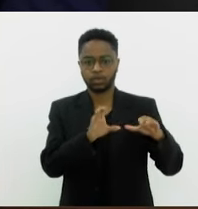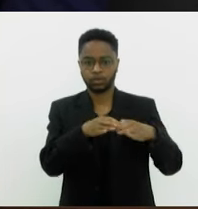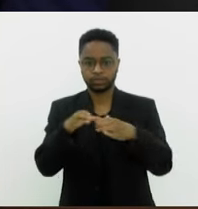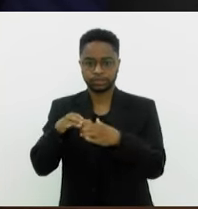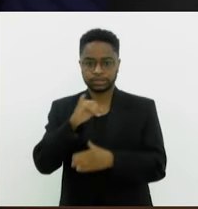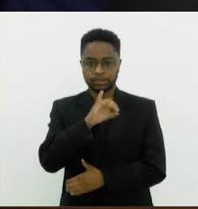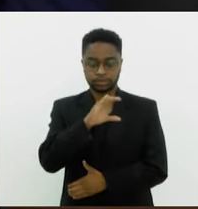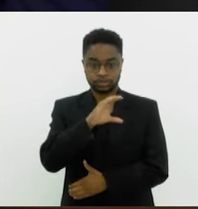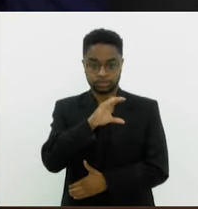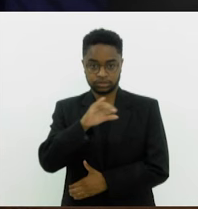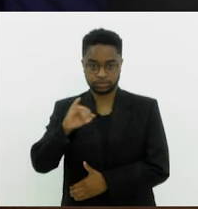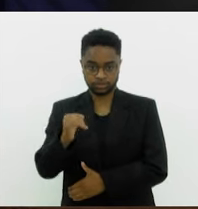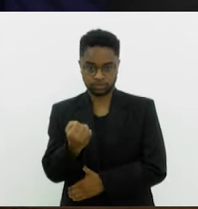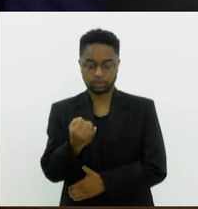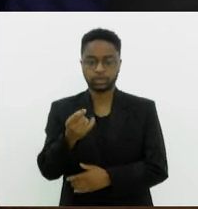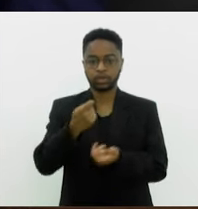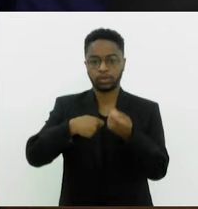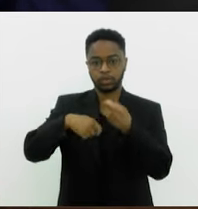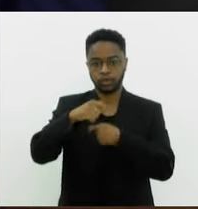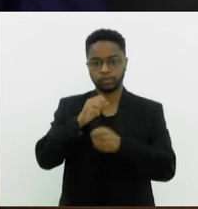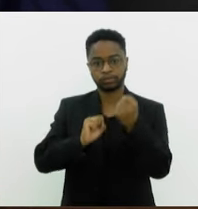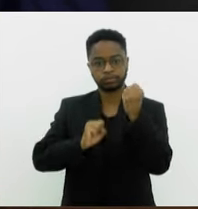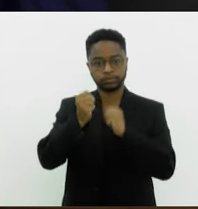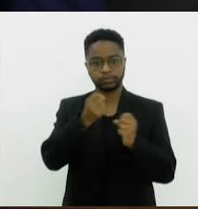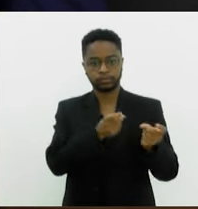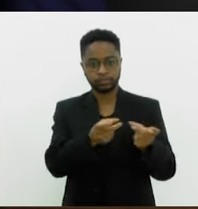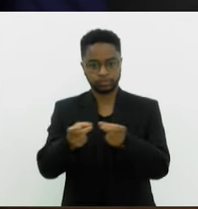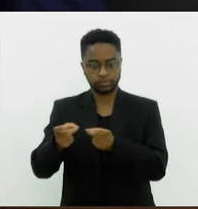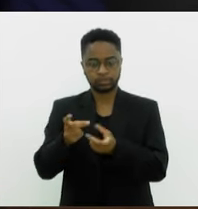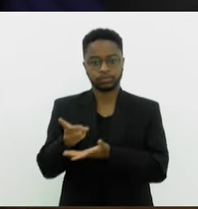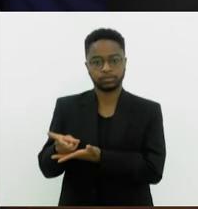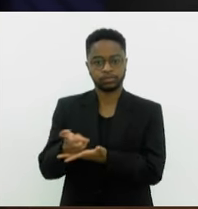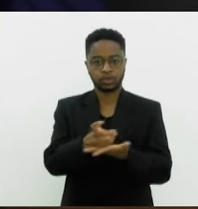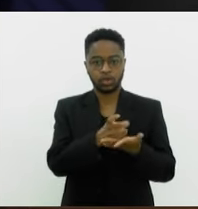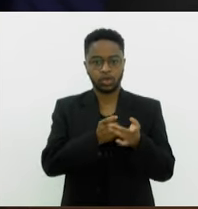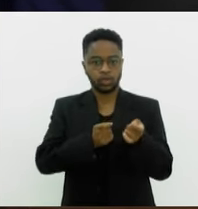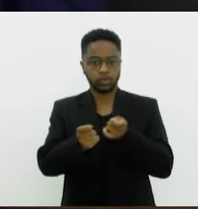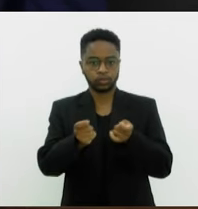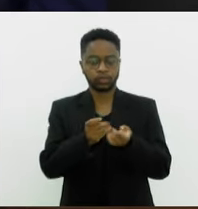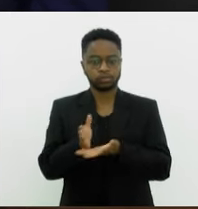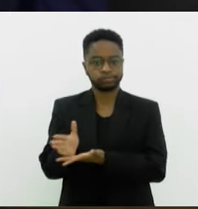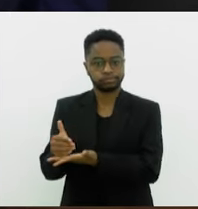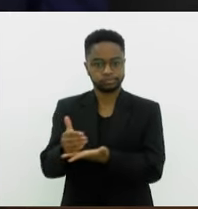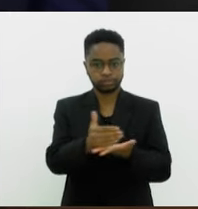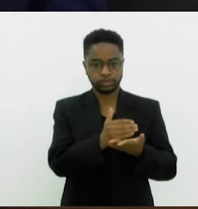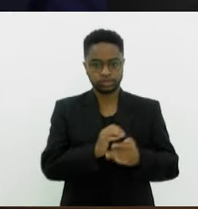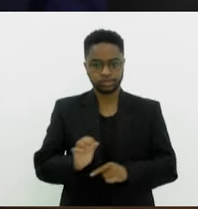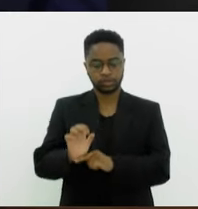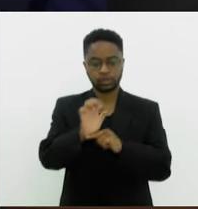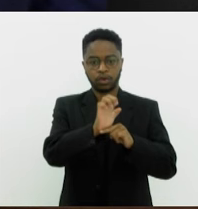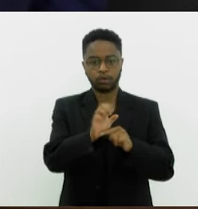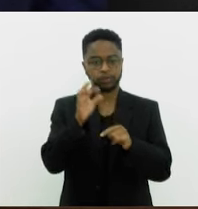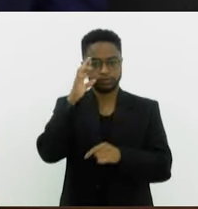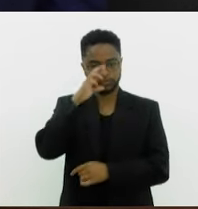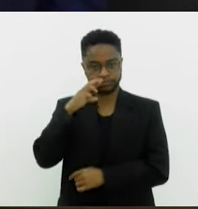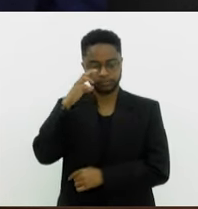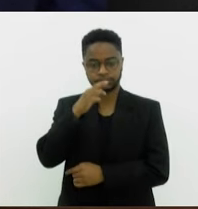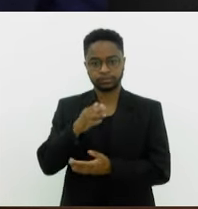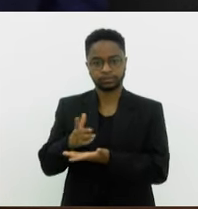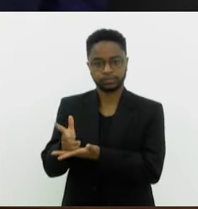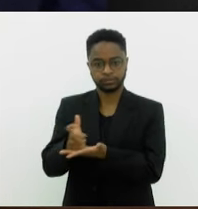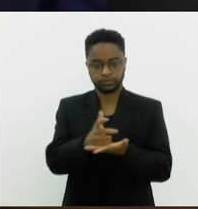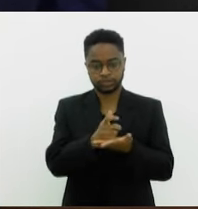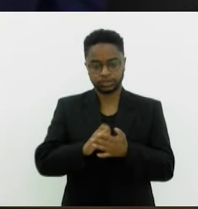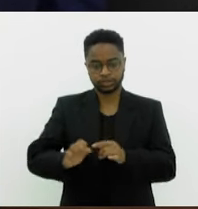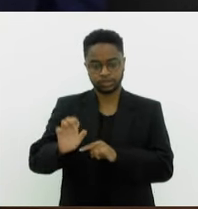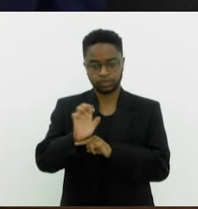Constituição e Justiça, Economia, Indústria e Comércio, Tributação, Controle da Arrecadação Estadual e Fiscalização dos Tributos Estaduais e